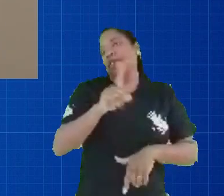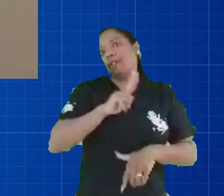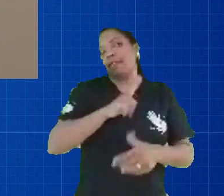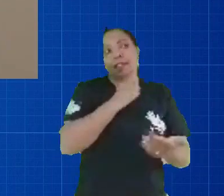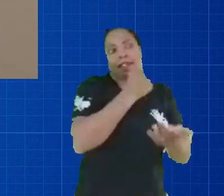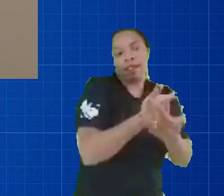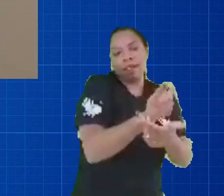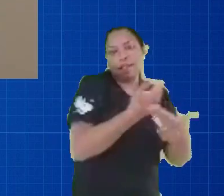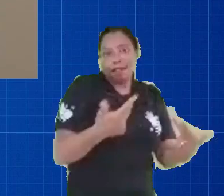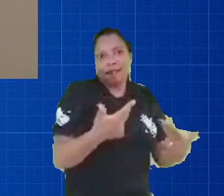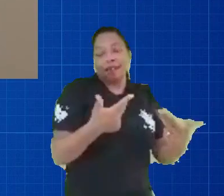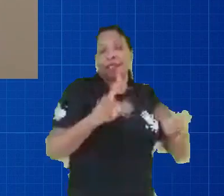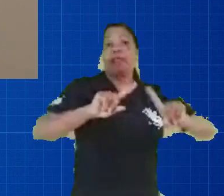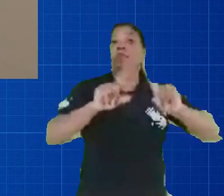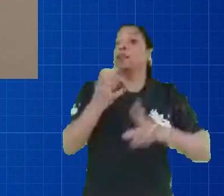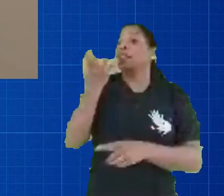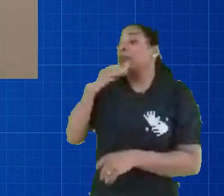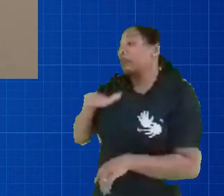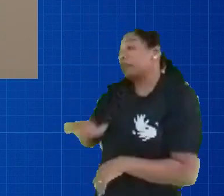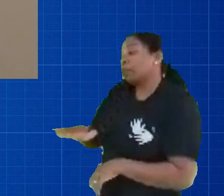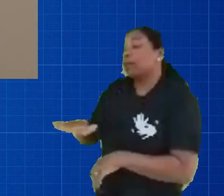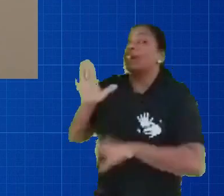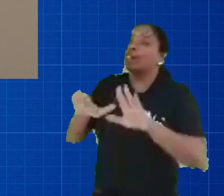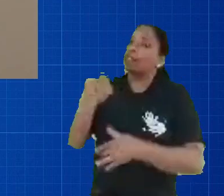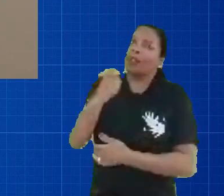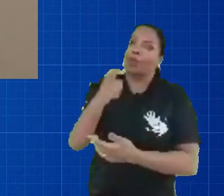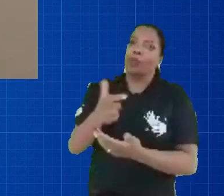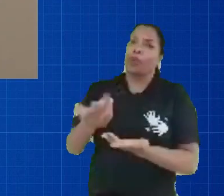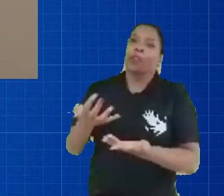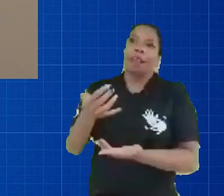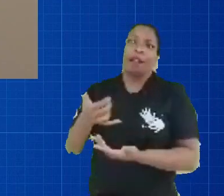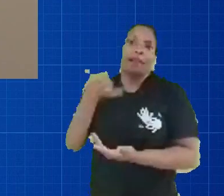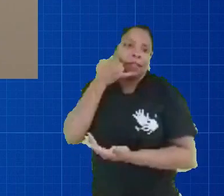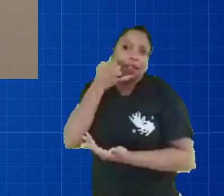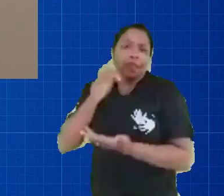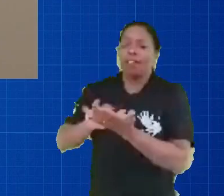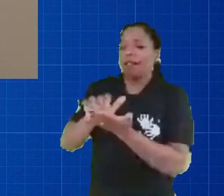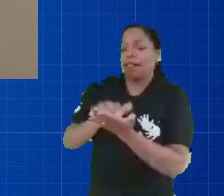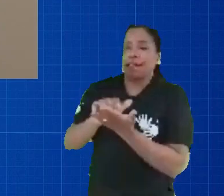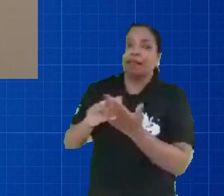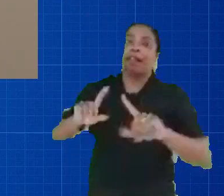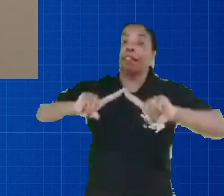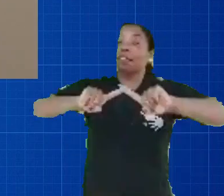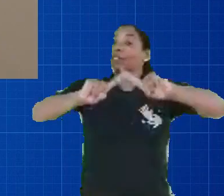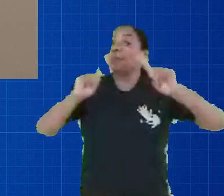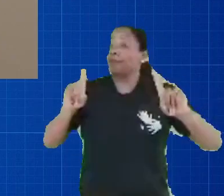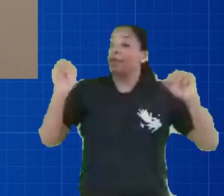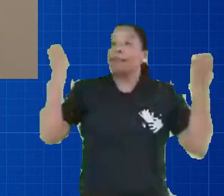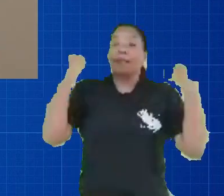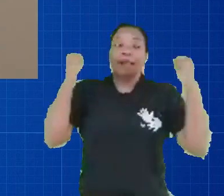então na hora da atividade física, você consegue, mas na educação física, com o ensino médio, tem sido um